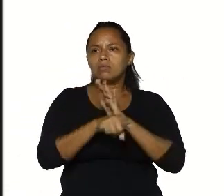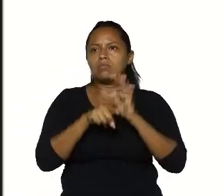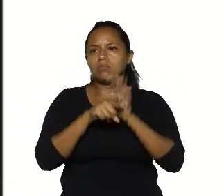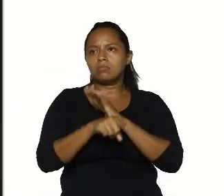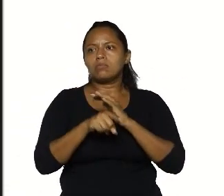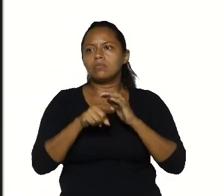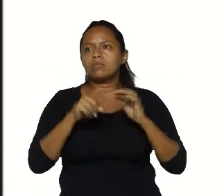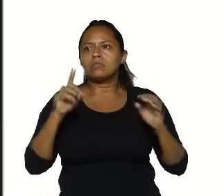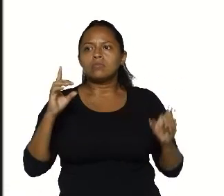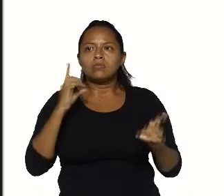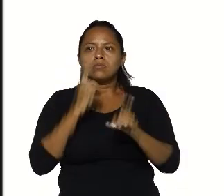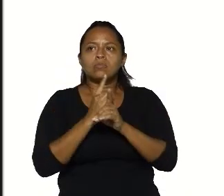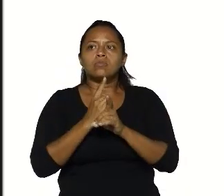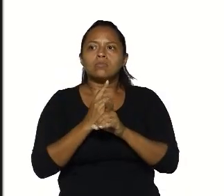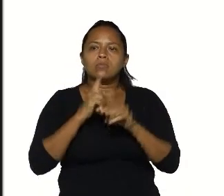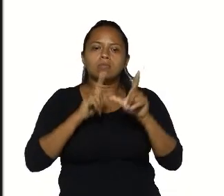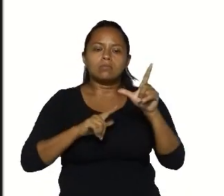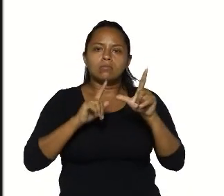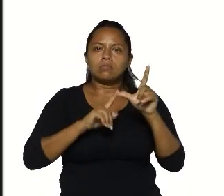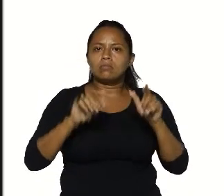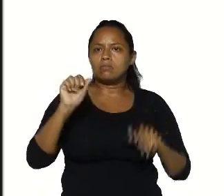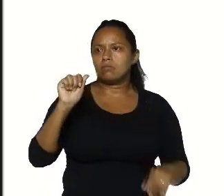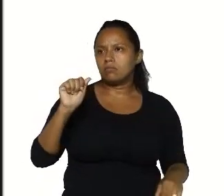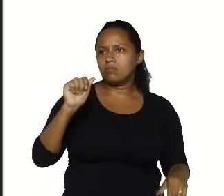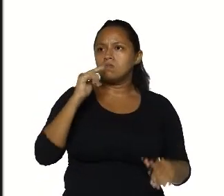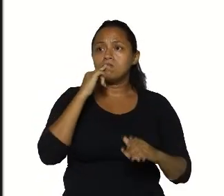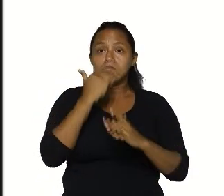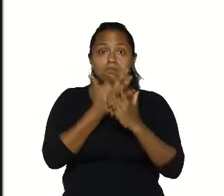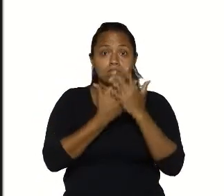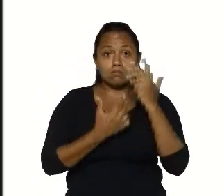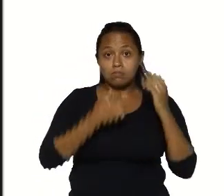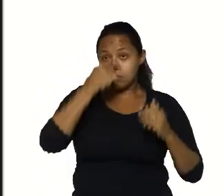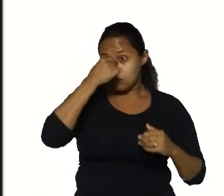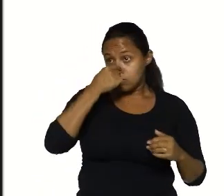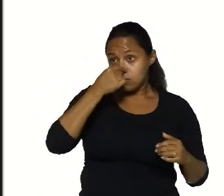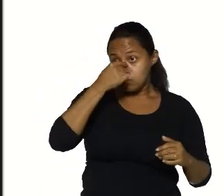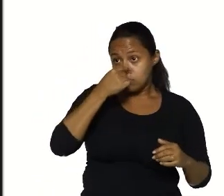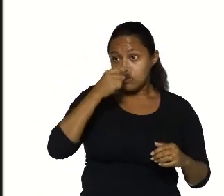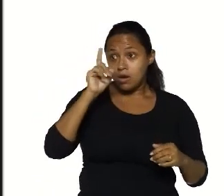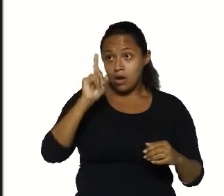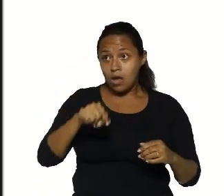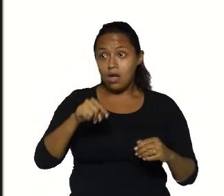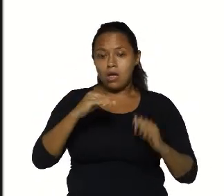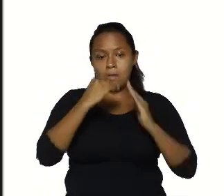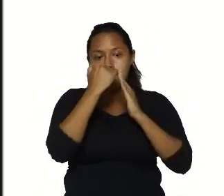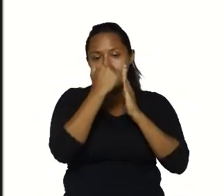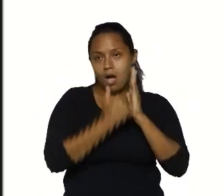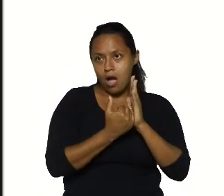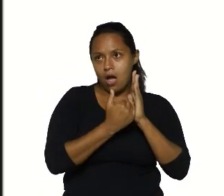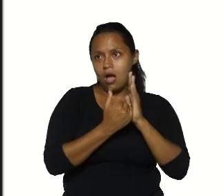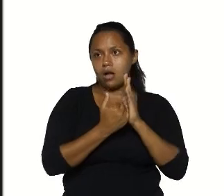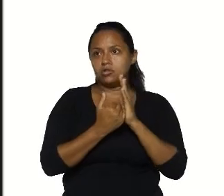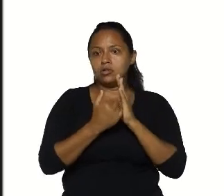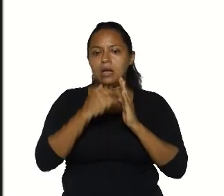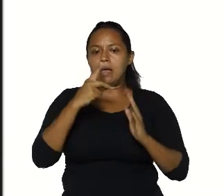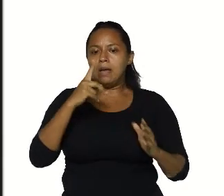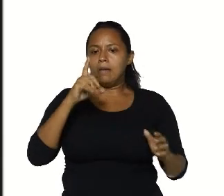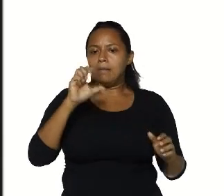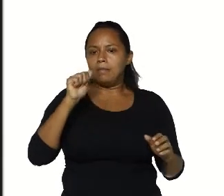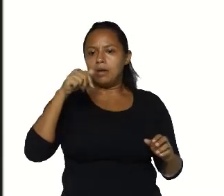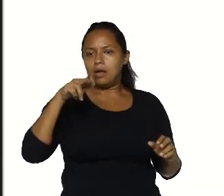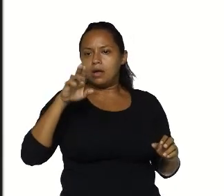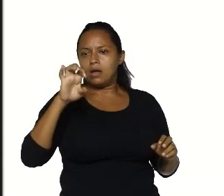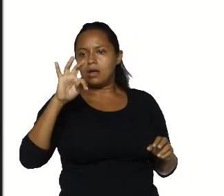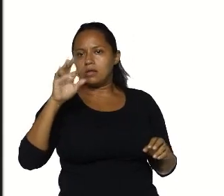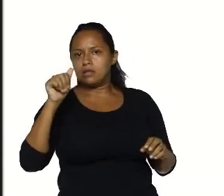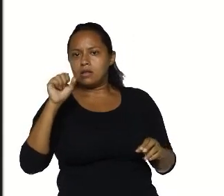questão encontra-se, gente, na letra A. O sangramento nasal é devido à baixa quantidade de plaquetas